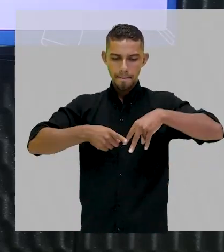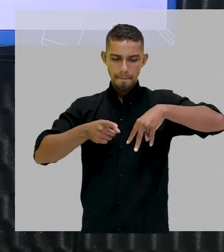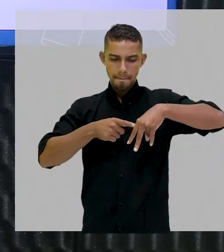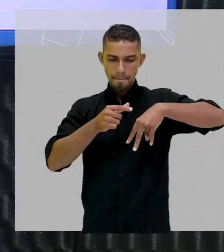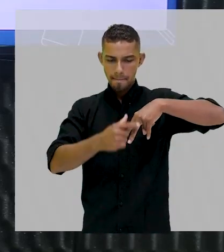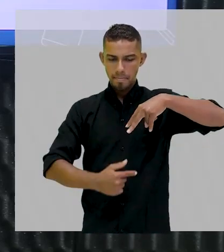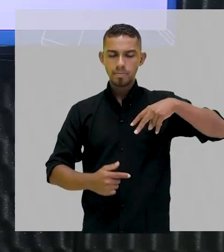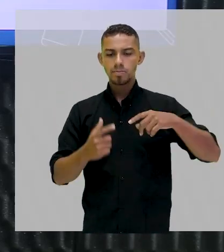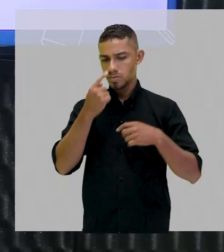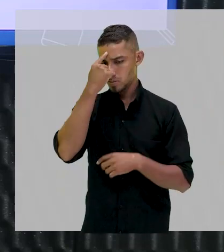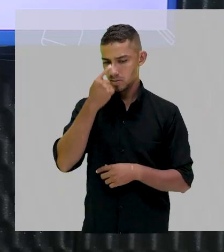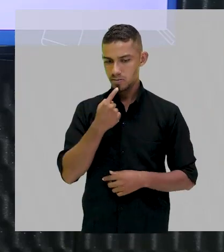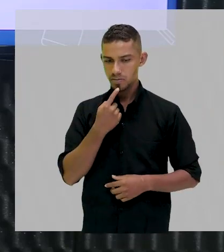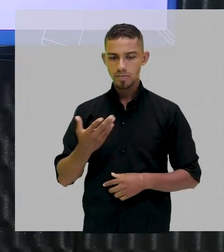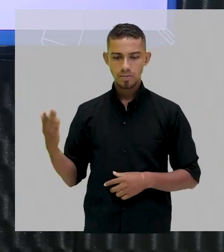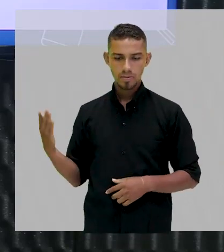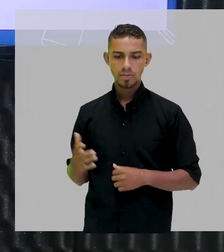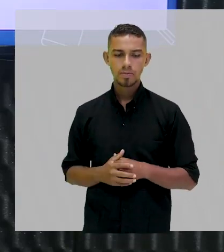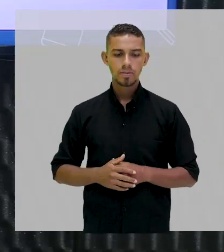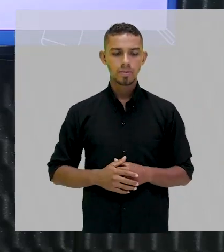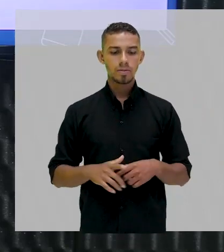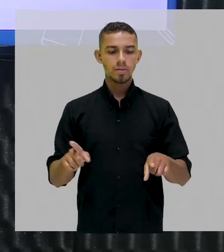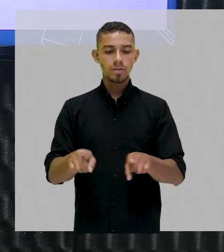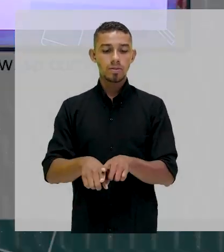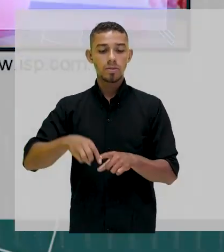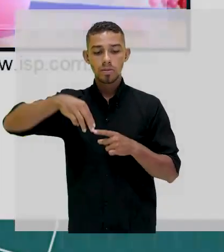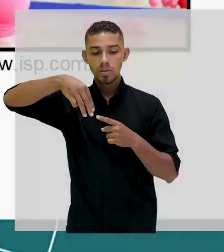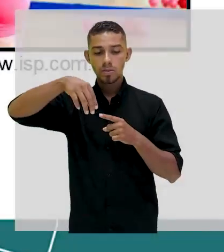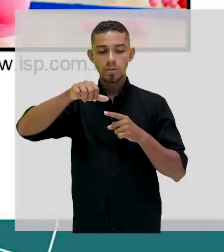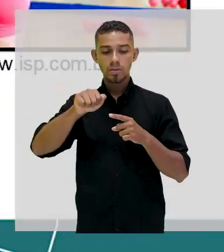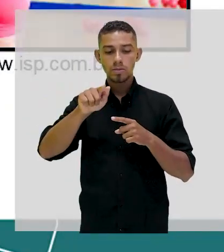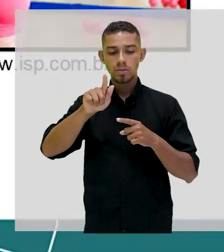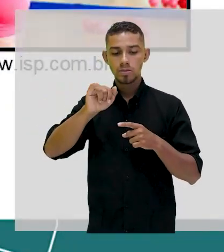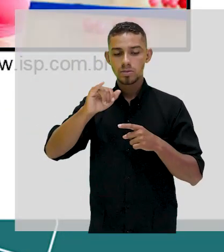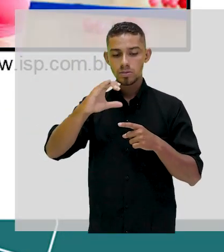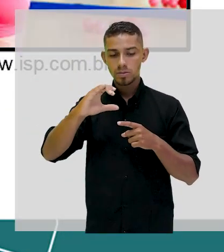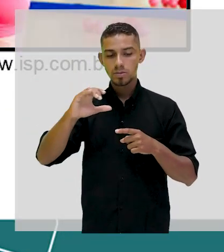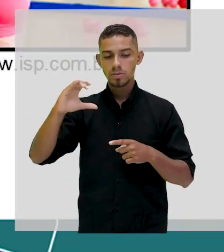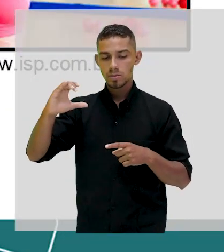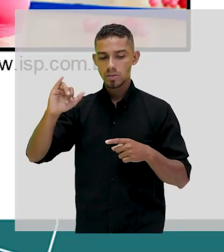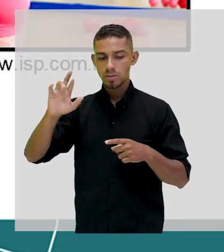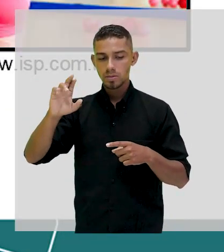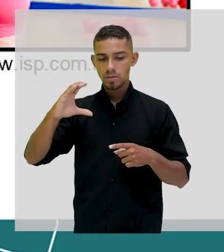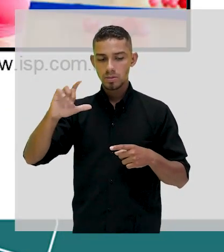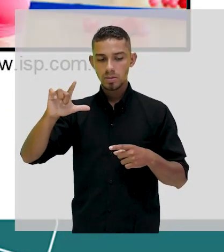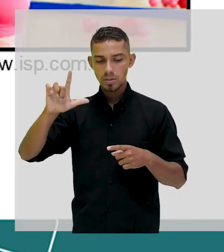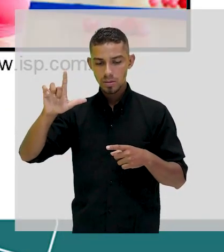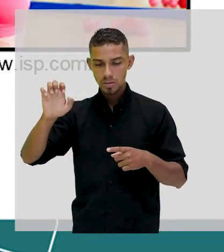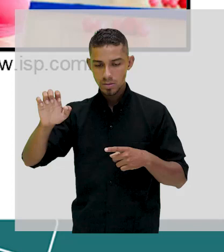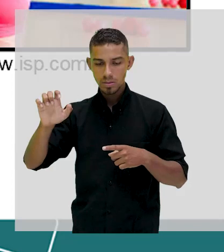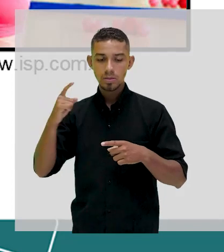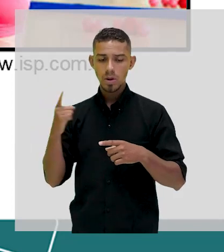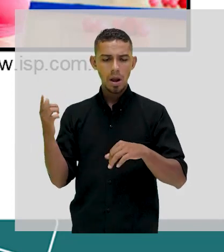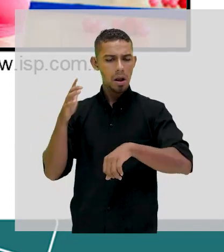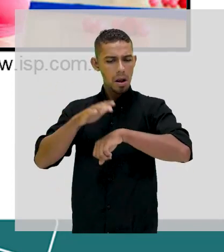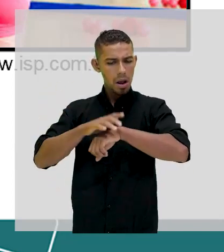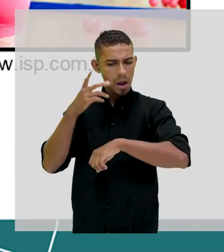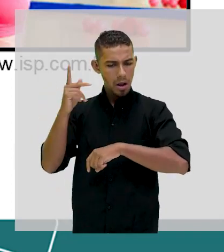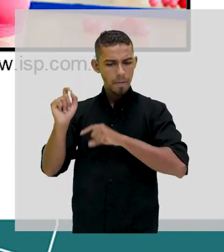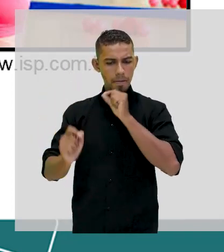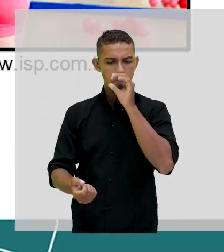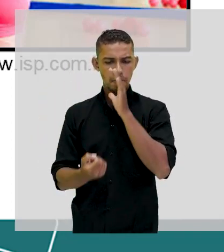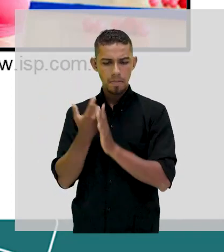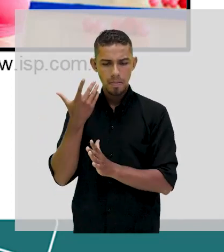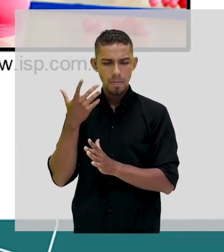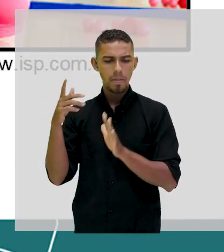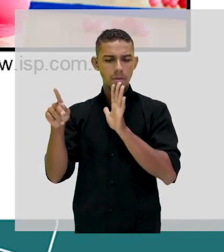para vocês. Magic Circle. Esse acessório foi criado pelo próprio Joseph Pilates, que pode